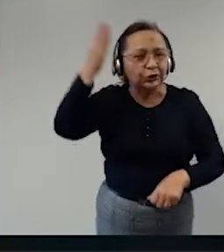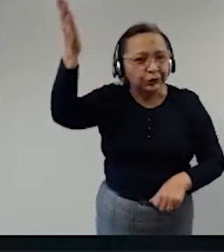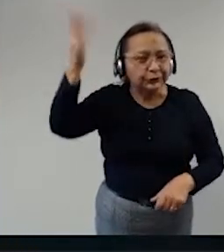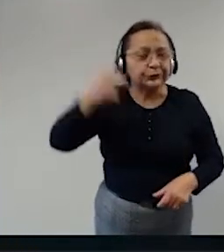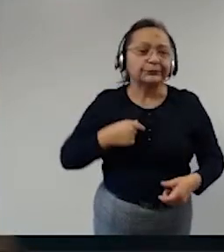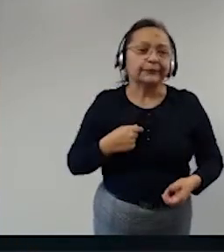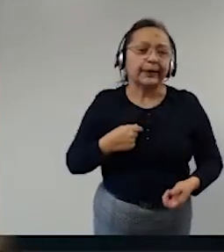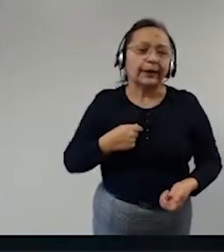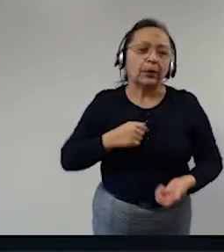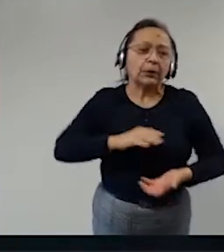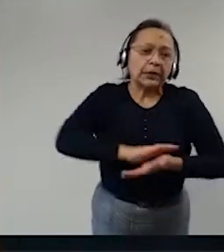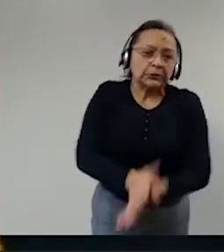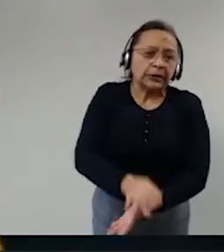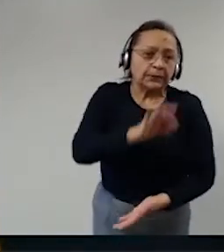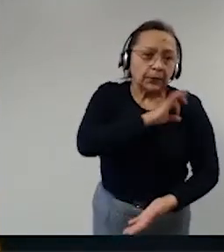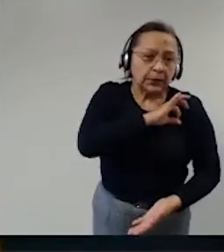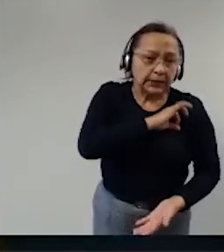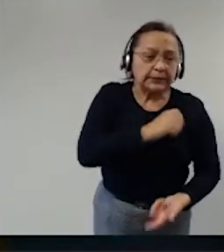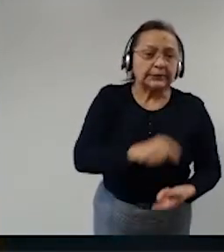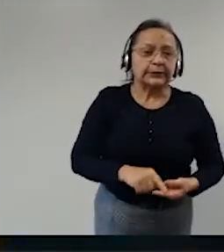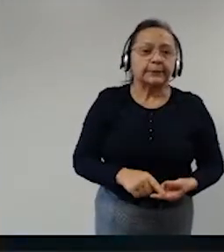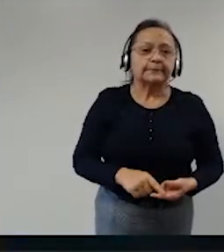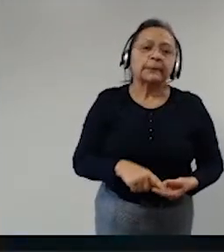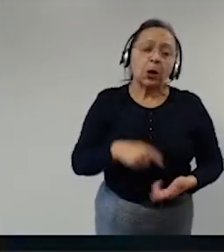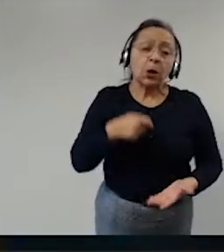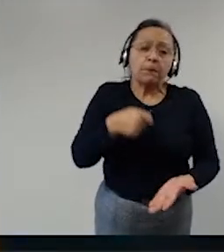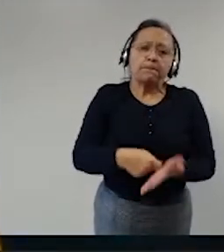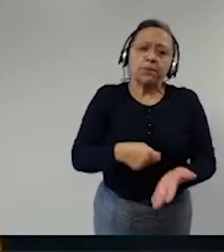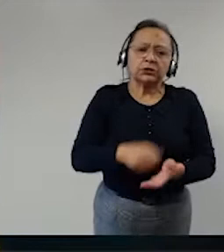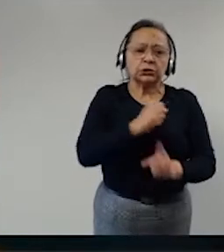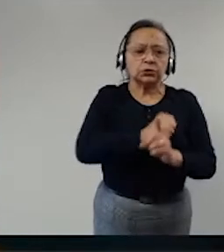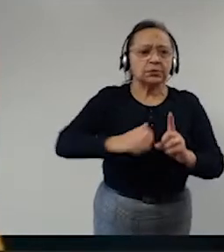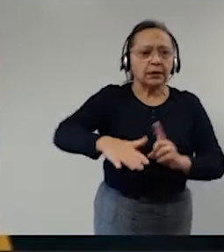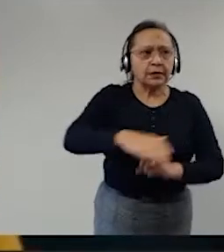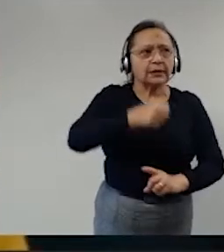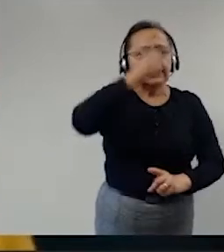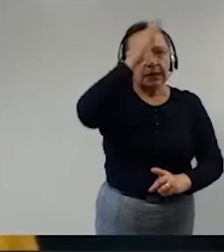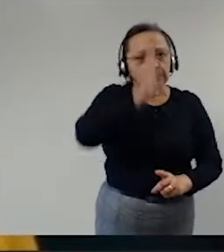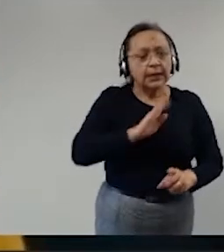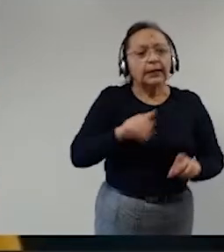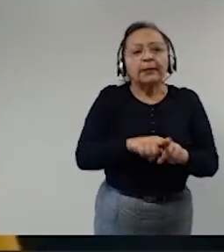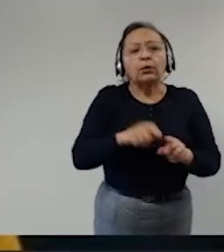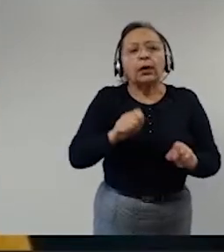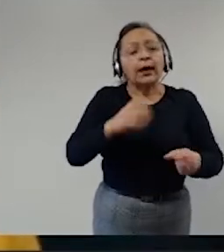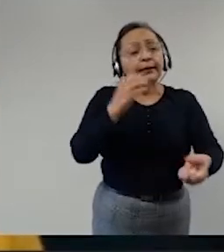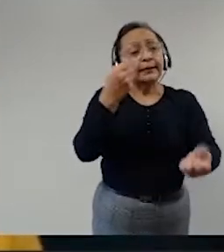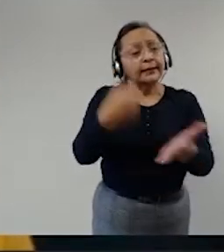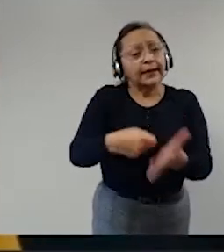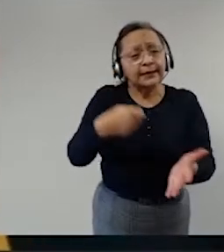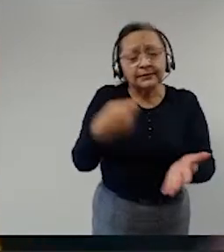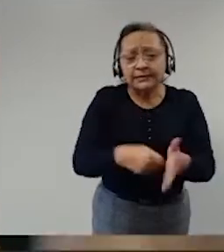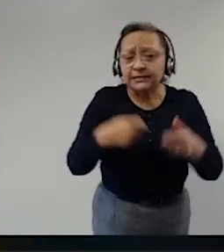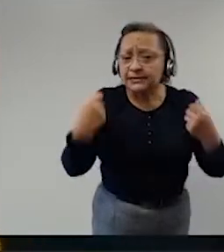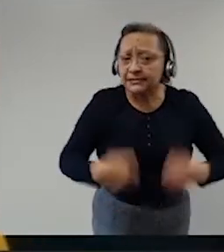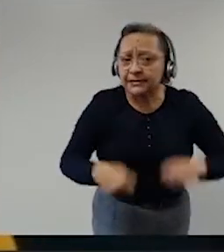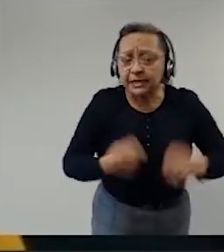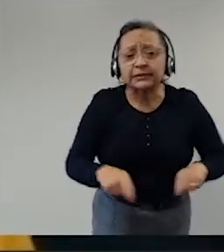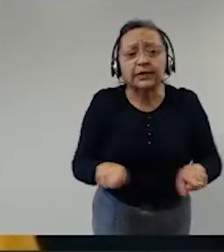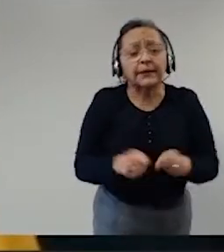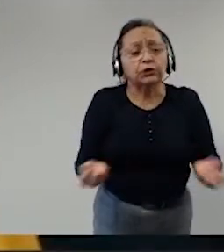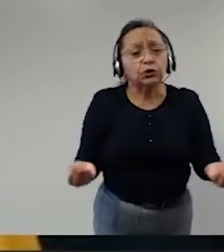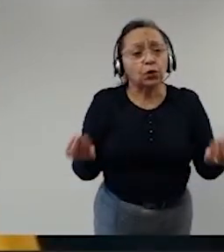governo brasileiro, emergiu e impôs à sociedade brasileira a necessidade de se colocar